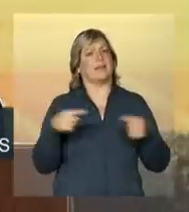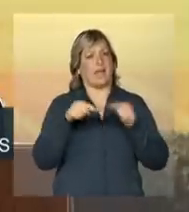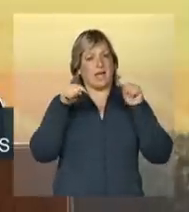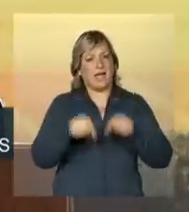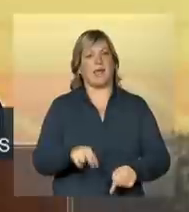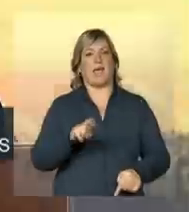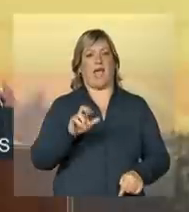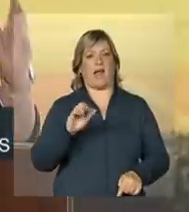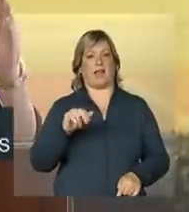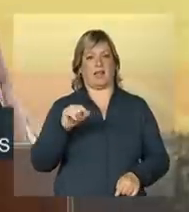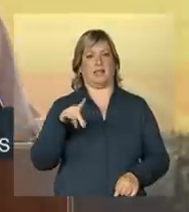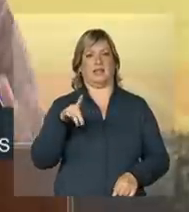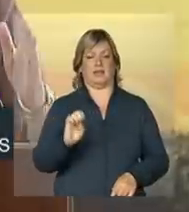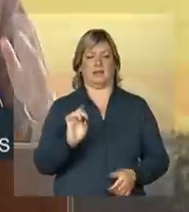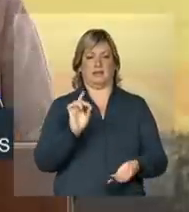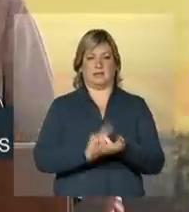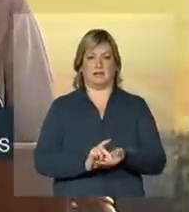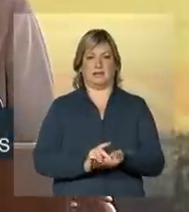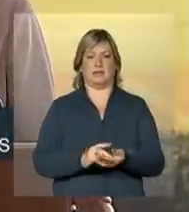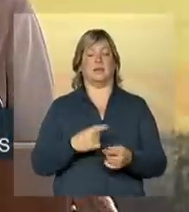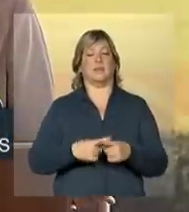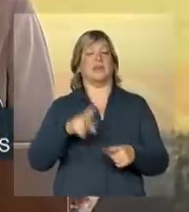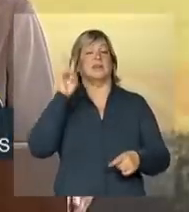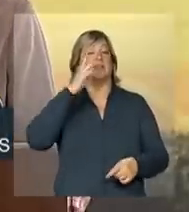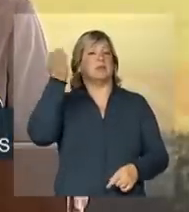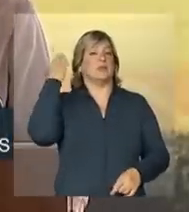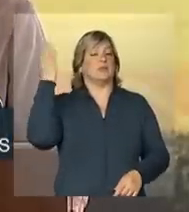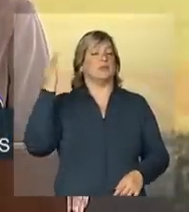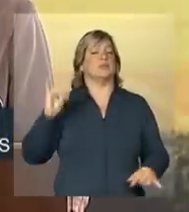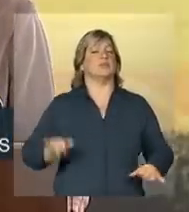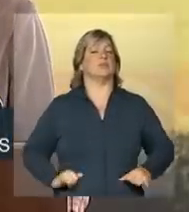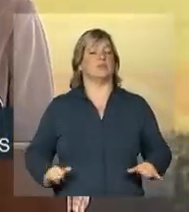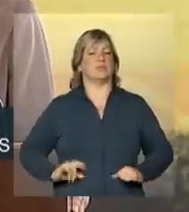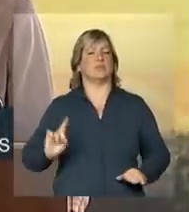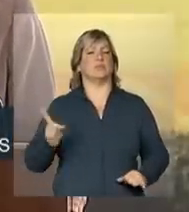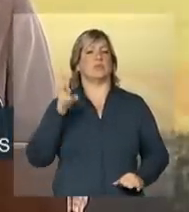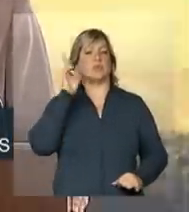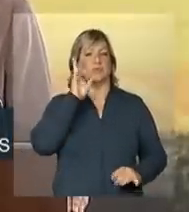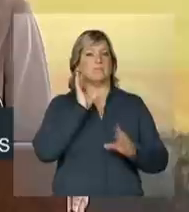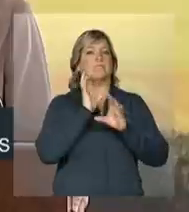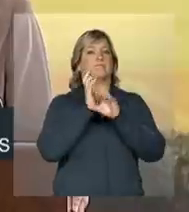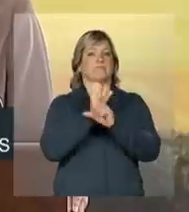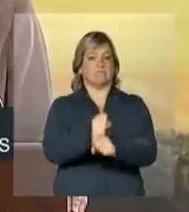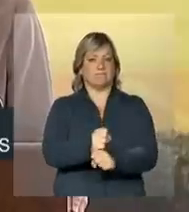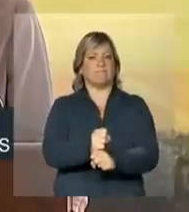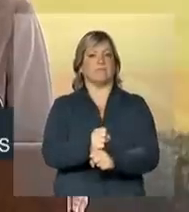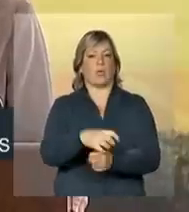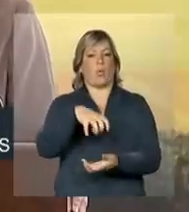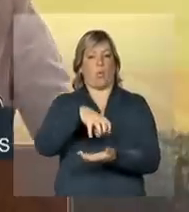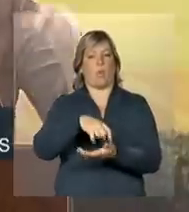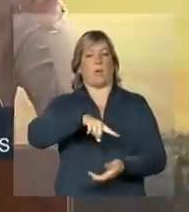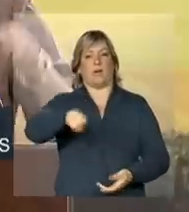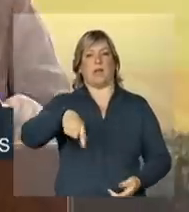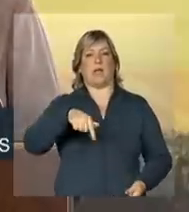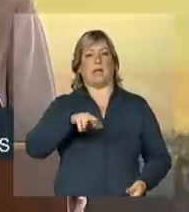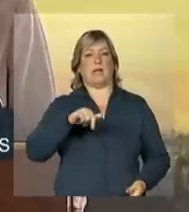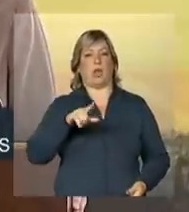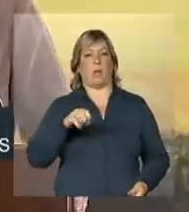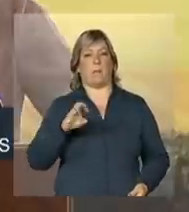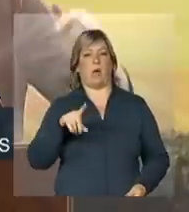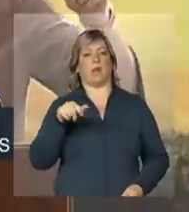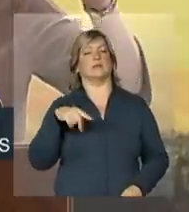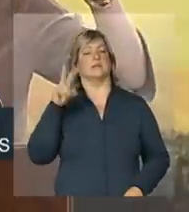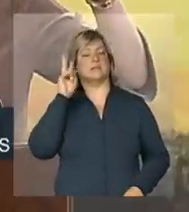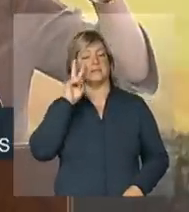respeito a uma terrível realidade que um país tem sempre de voltar a ela